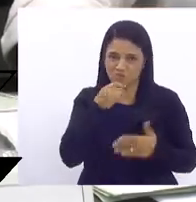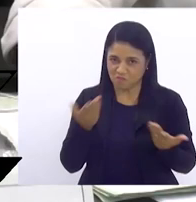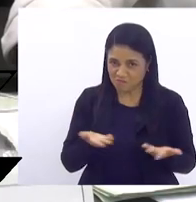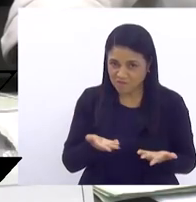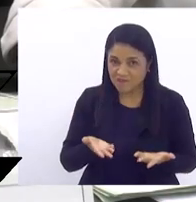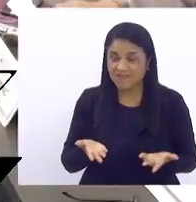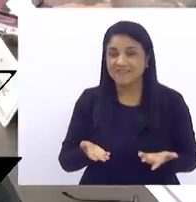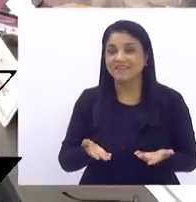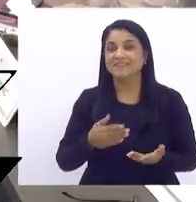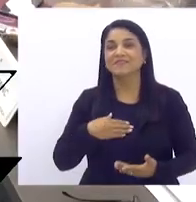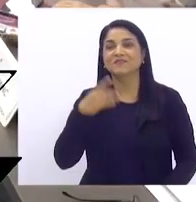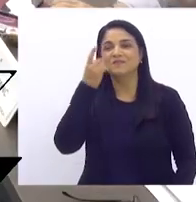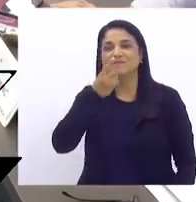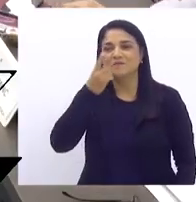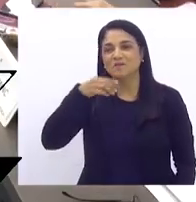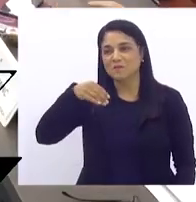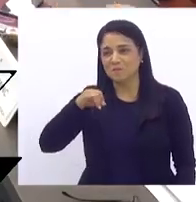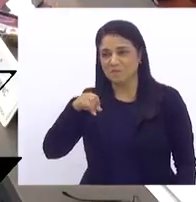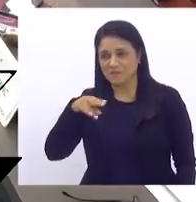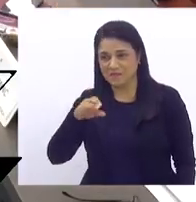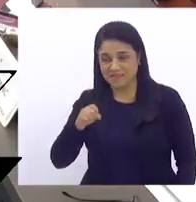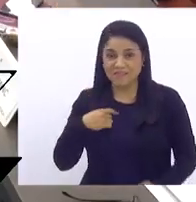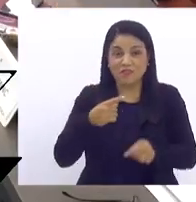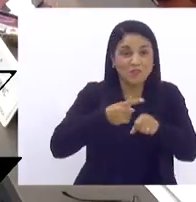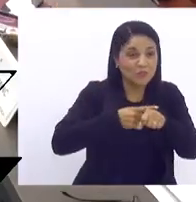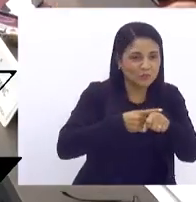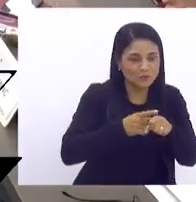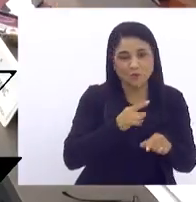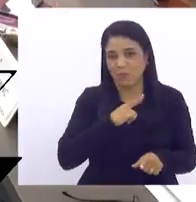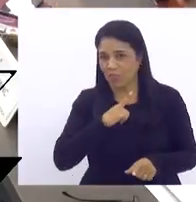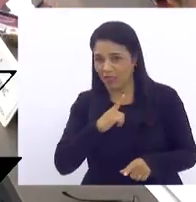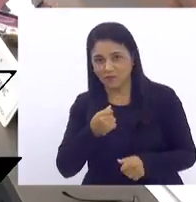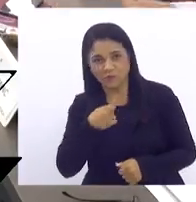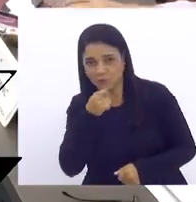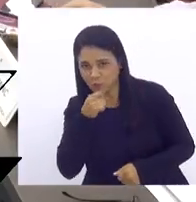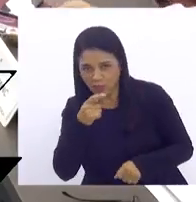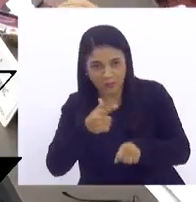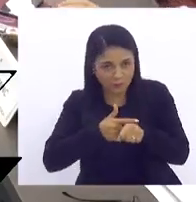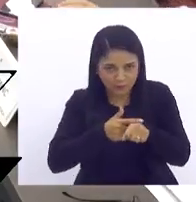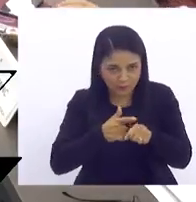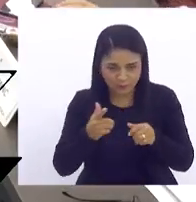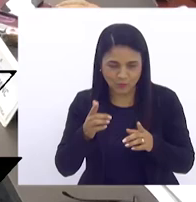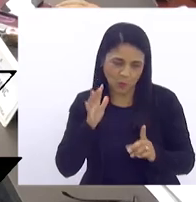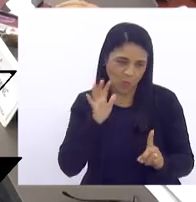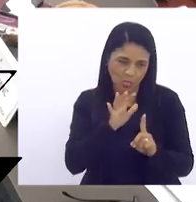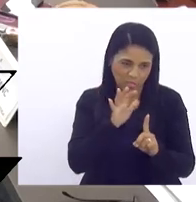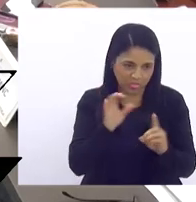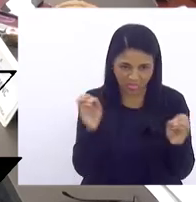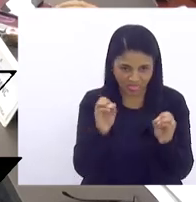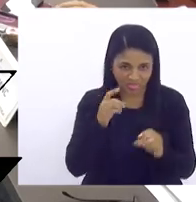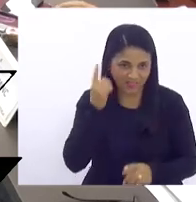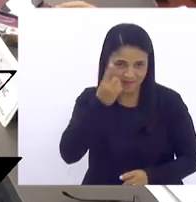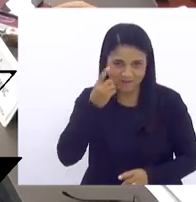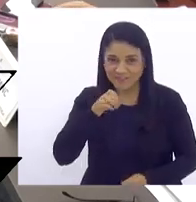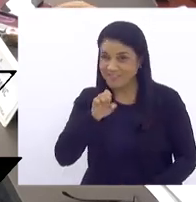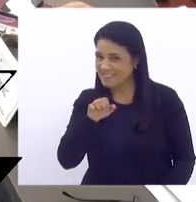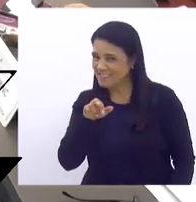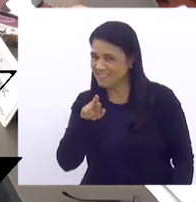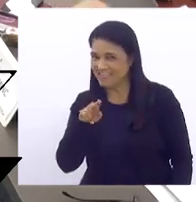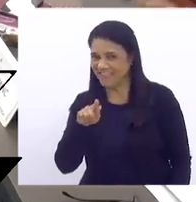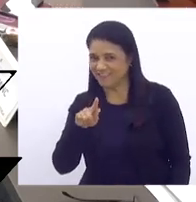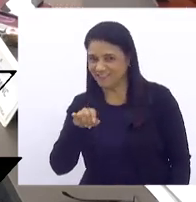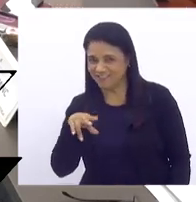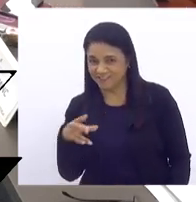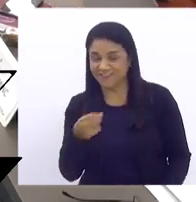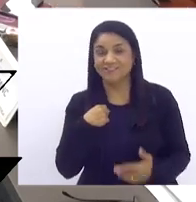agora. Já que o deputado Carlos Min, com nudismo ou sem nudismo, não conseguiu seduzir o deputado doutor Serginho, o projeto está com vista, deputado doutor Serginho. E